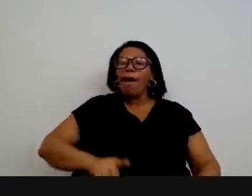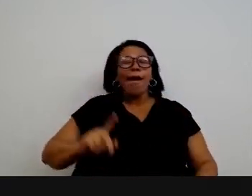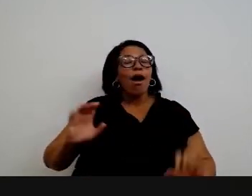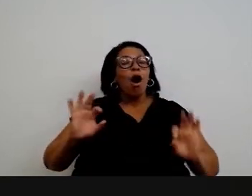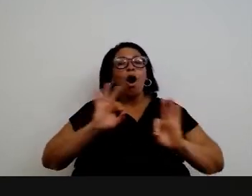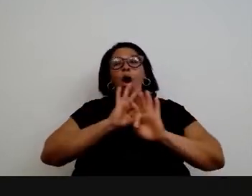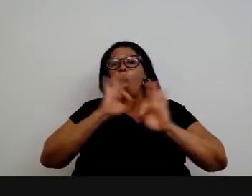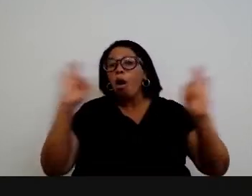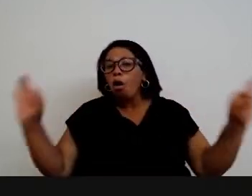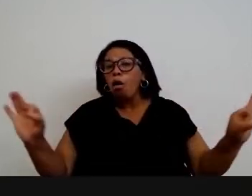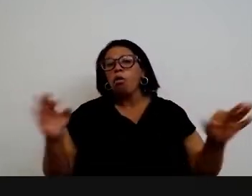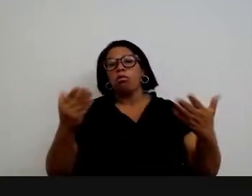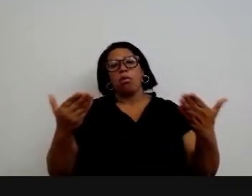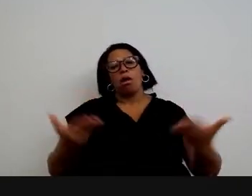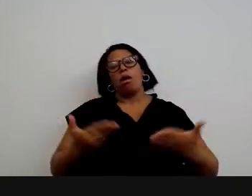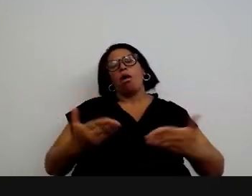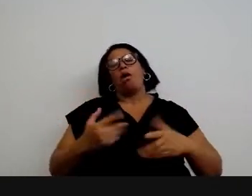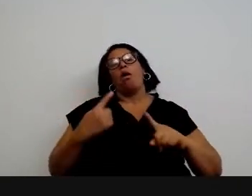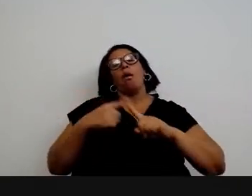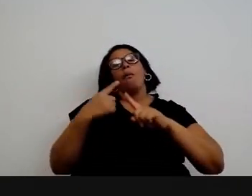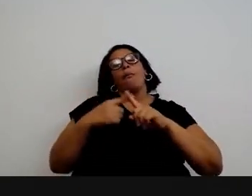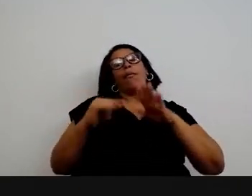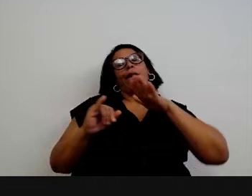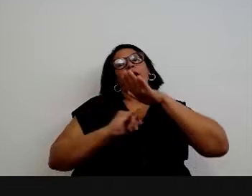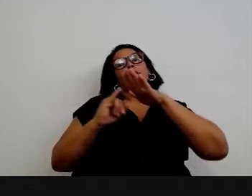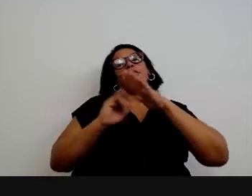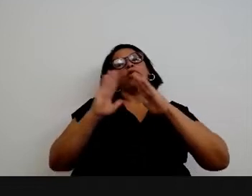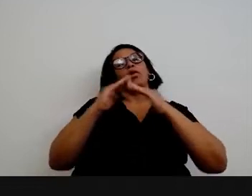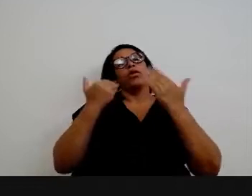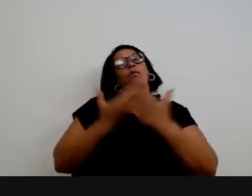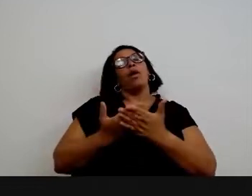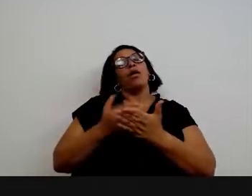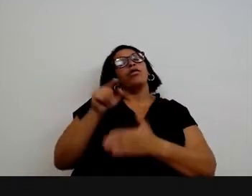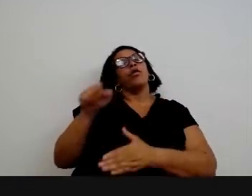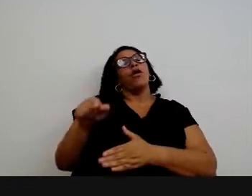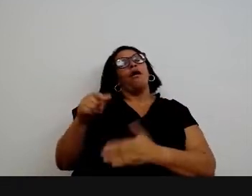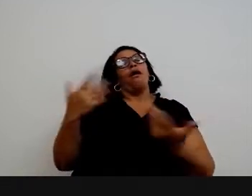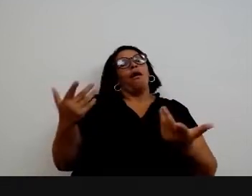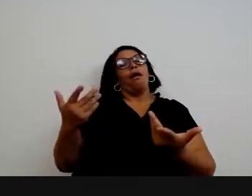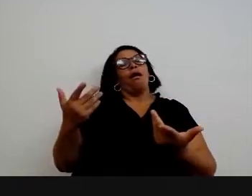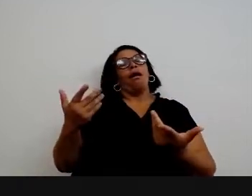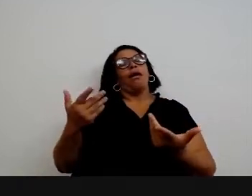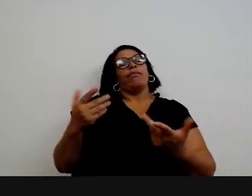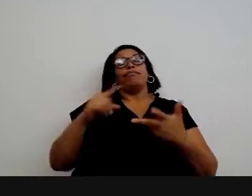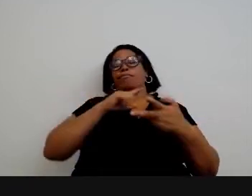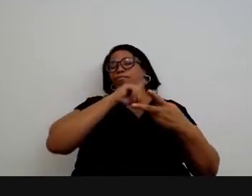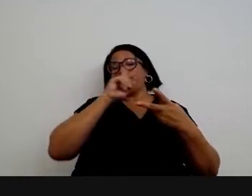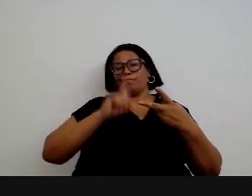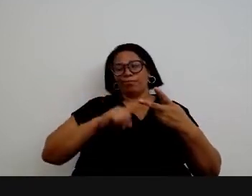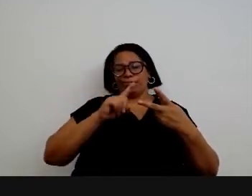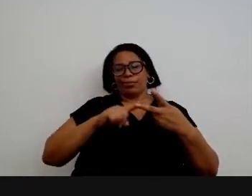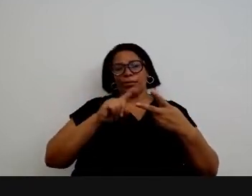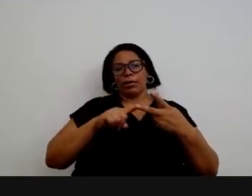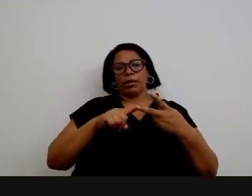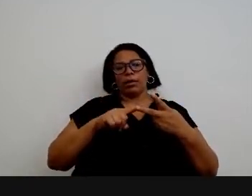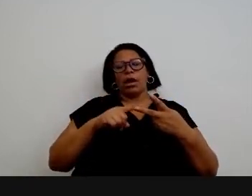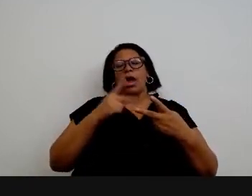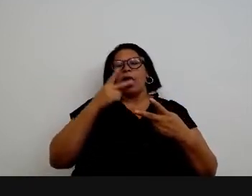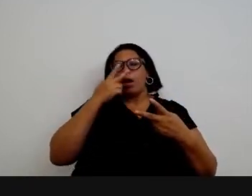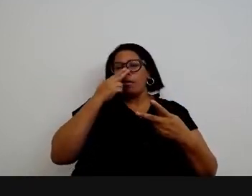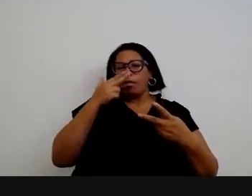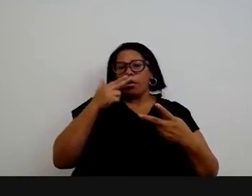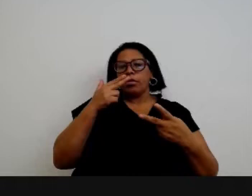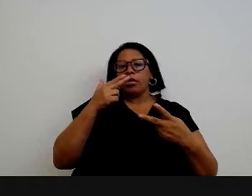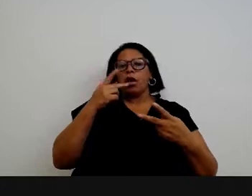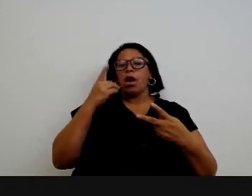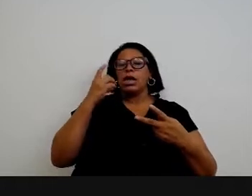mas predominantemente, nesse caso, pela lógica institucional. O segundo desafio fundamental, eu